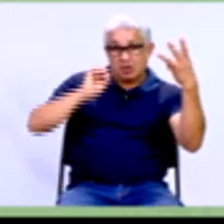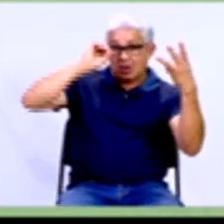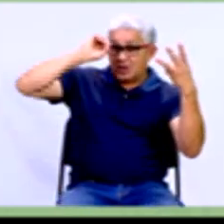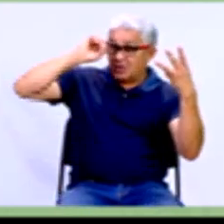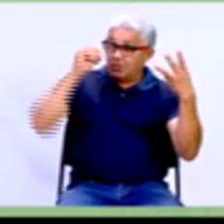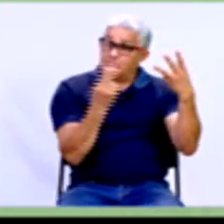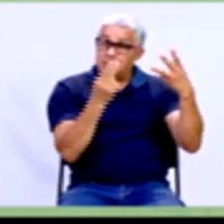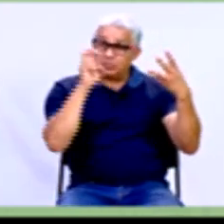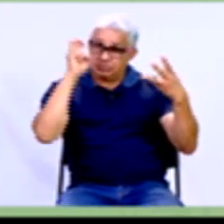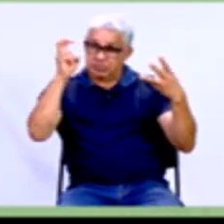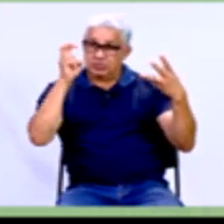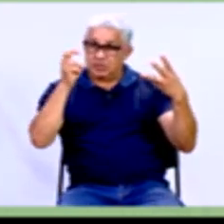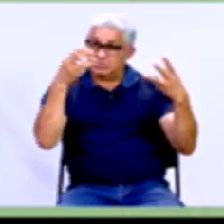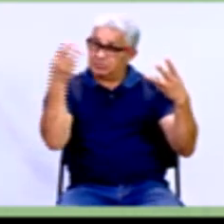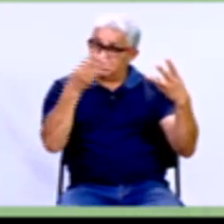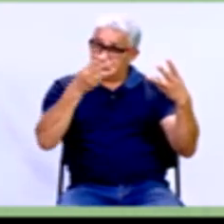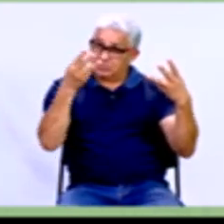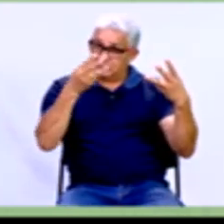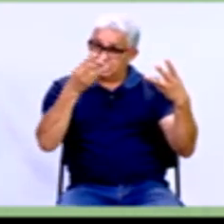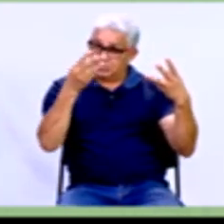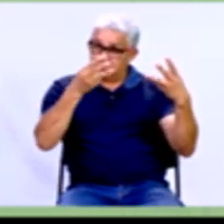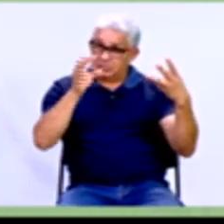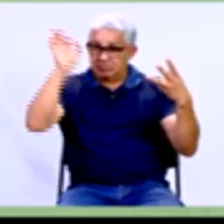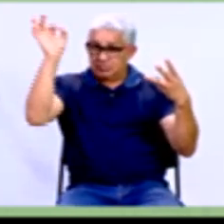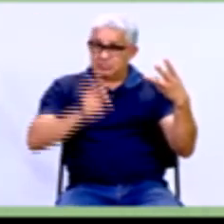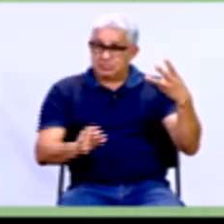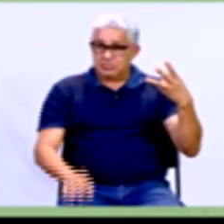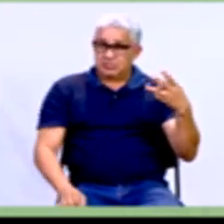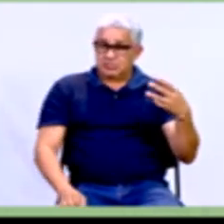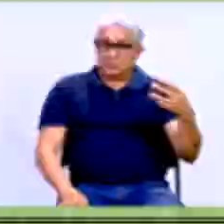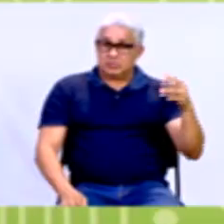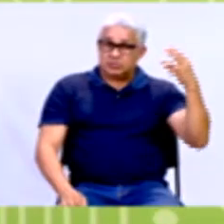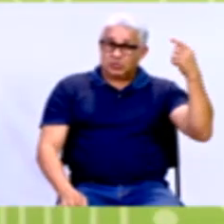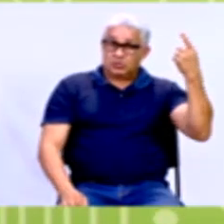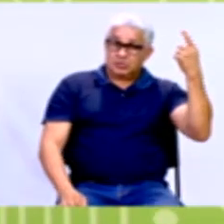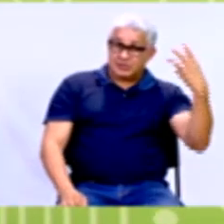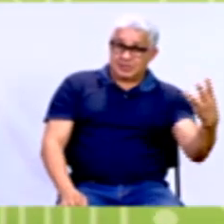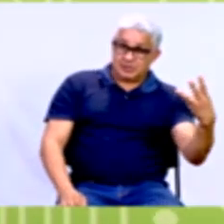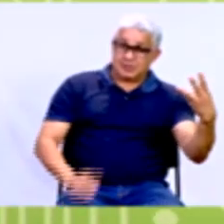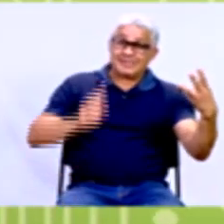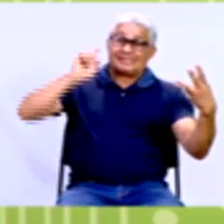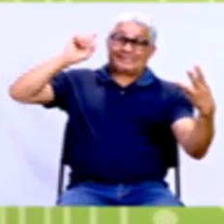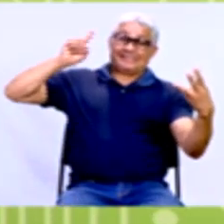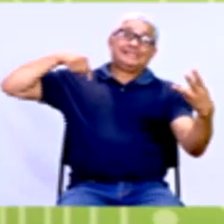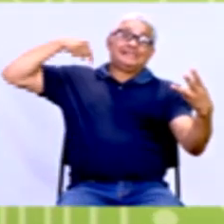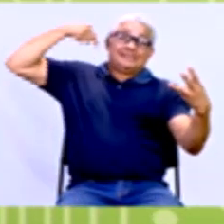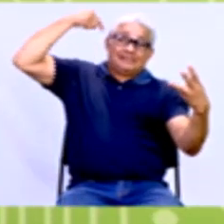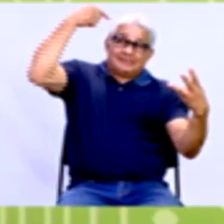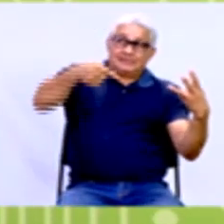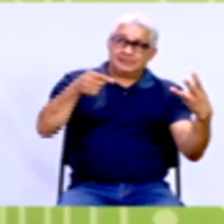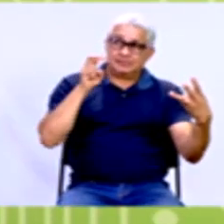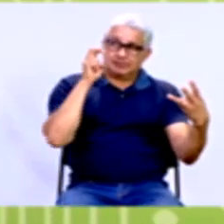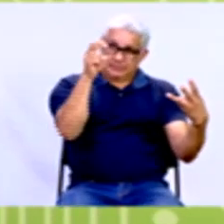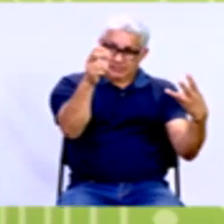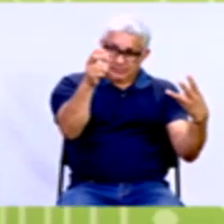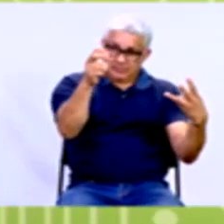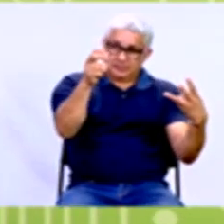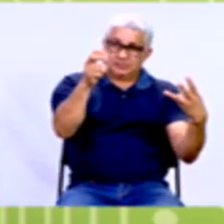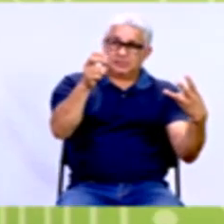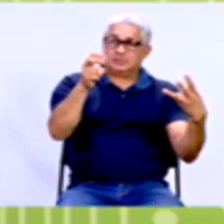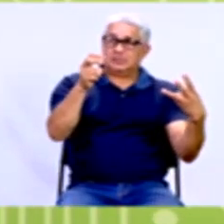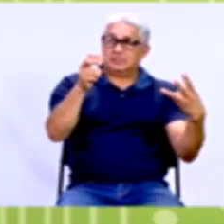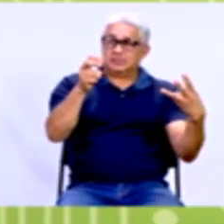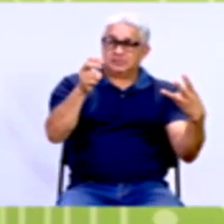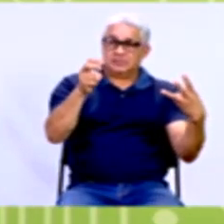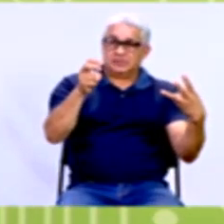é de 33% disso acontecer. E para cair um 3 e depois um 5, a probabilidade é de